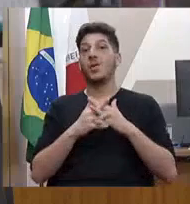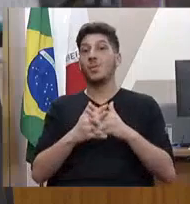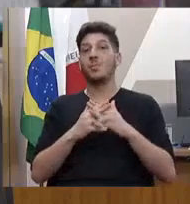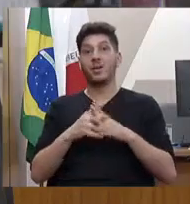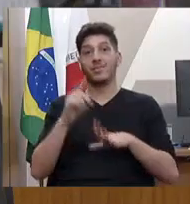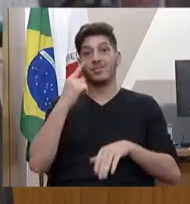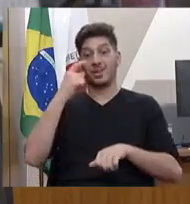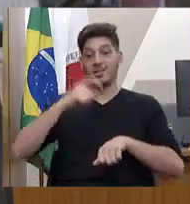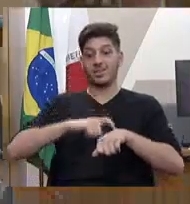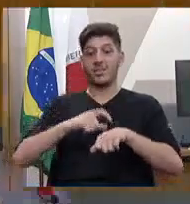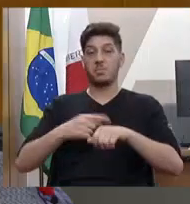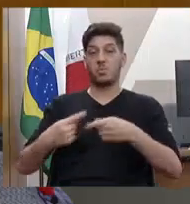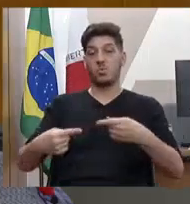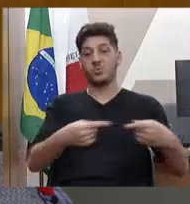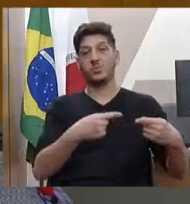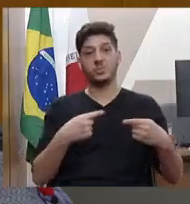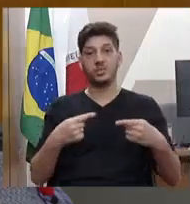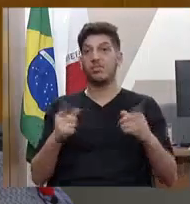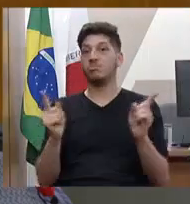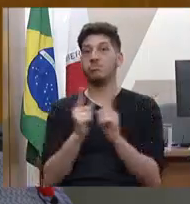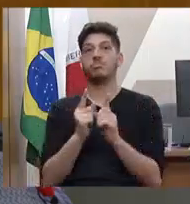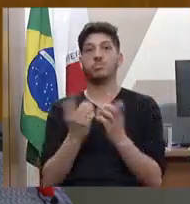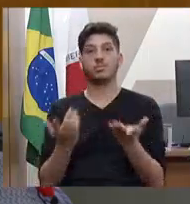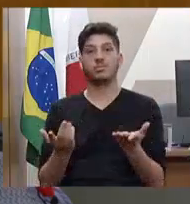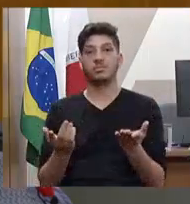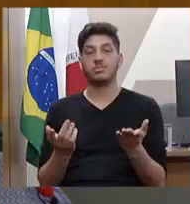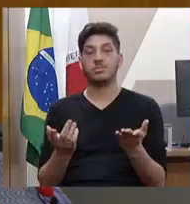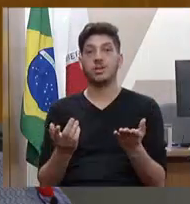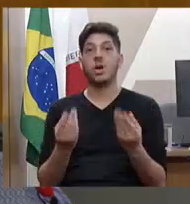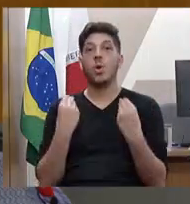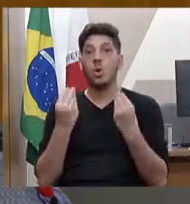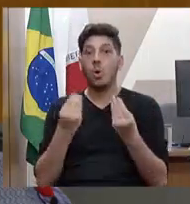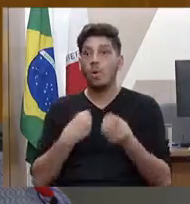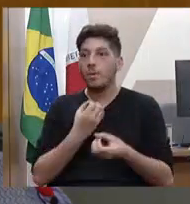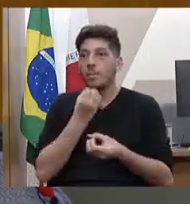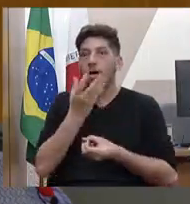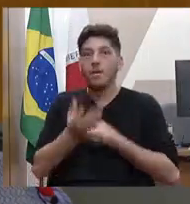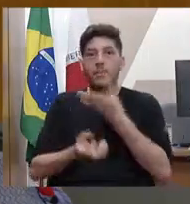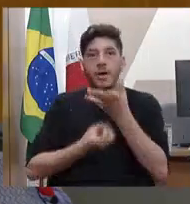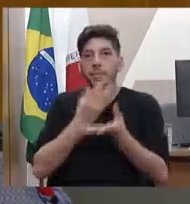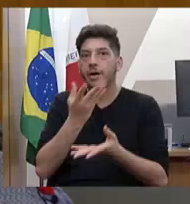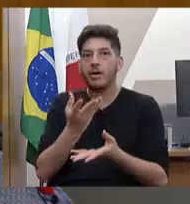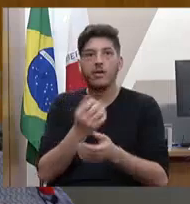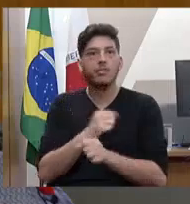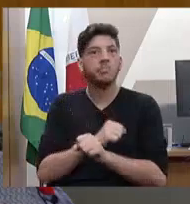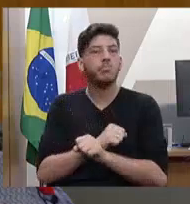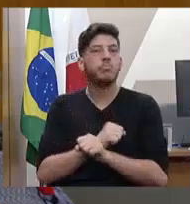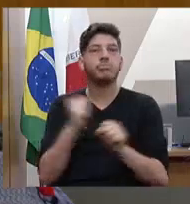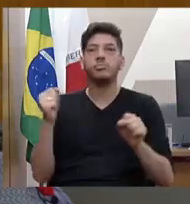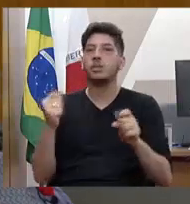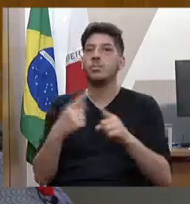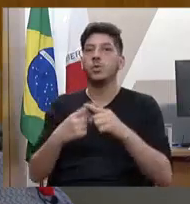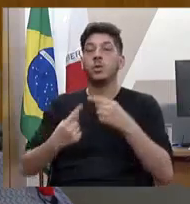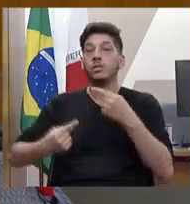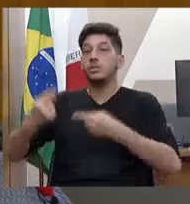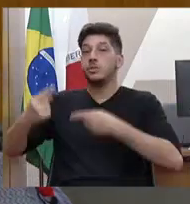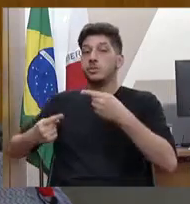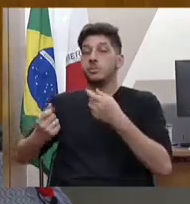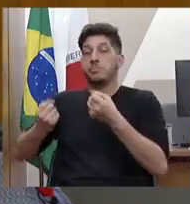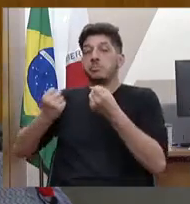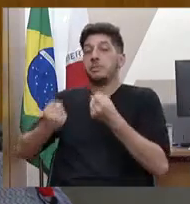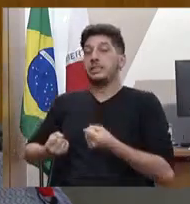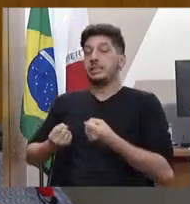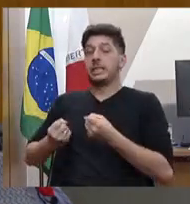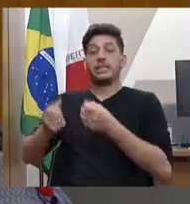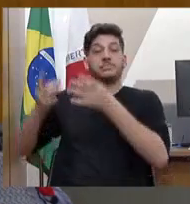aqui é pouco não dá tempo de fazer essa discussão no nível de complexidade que tem